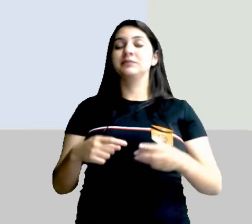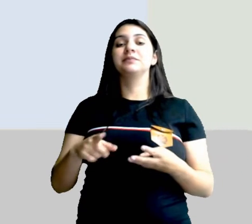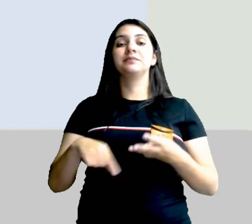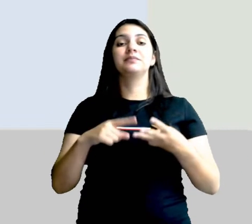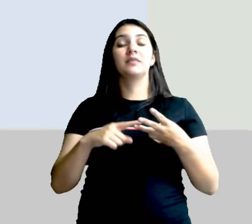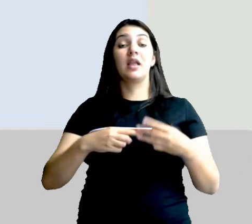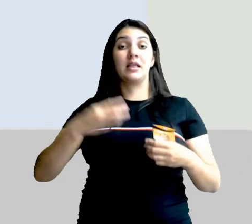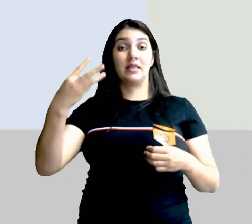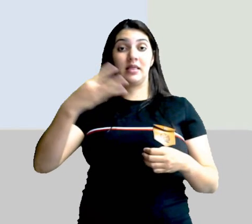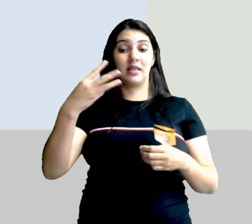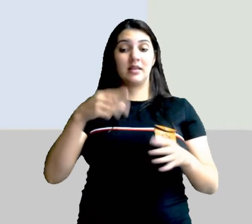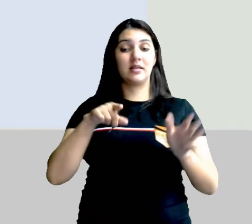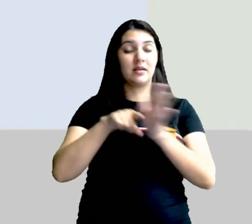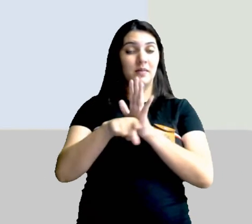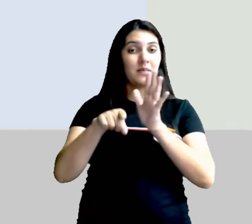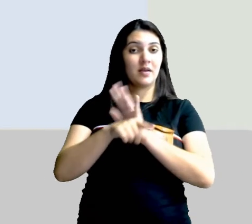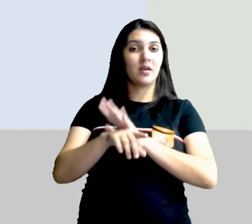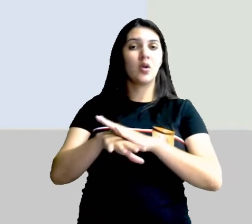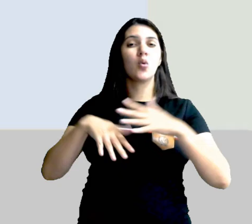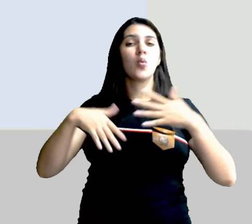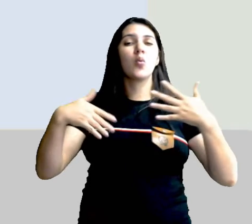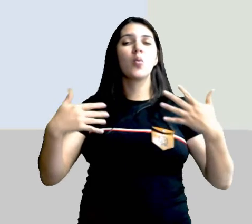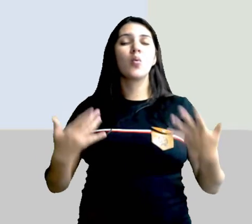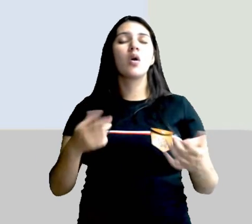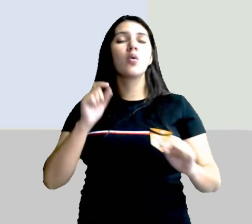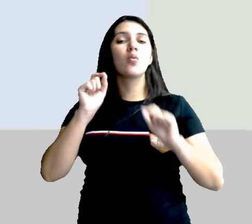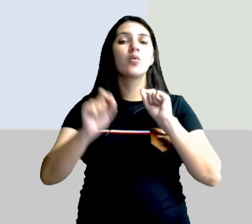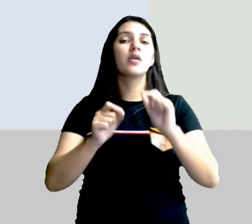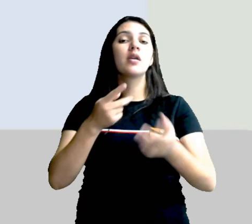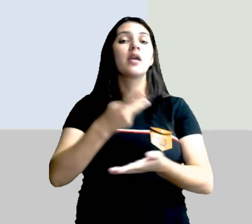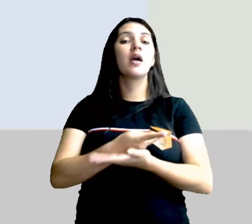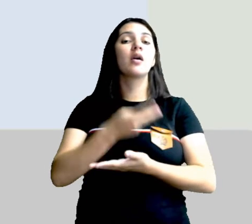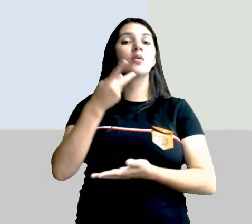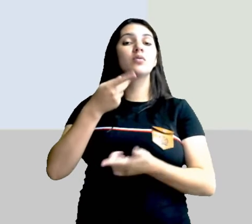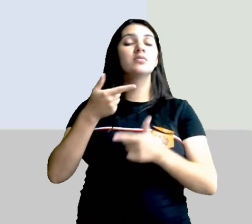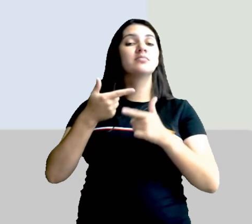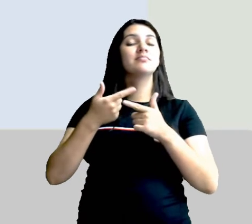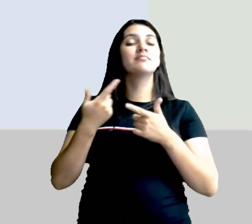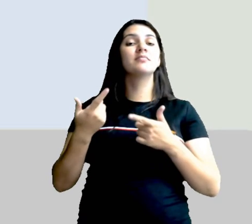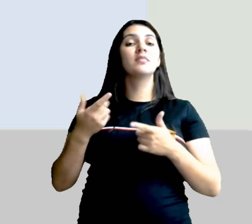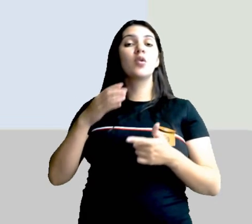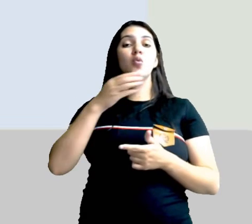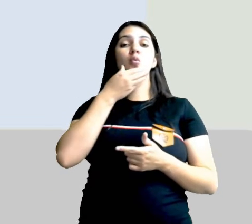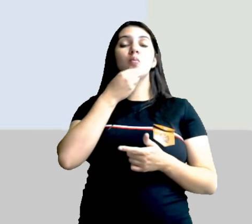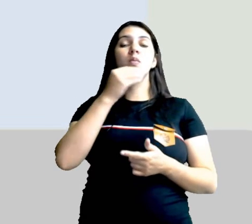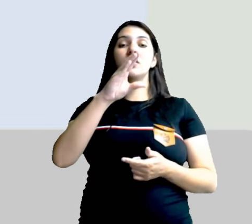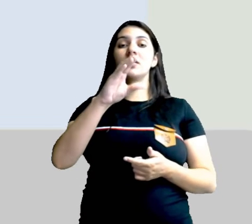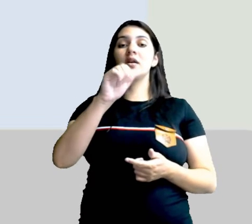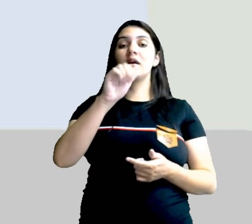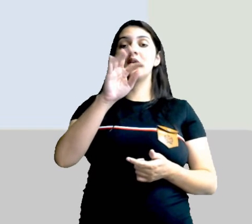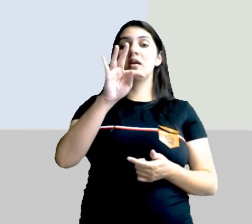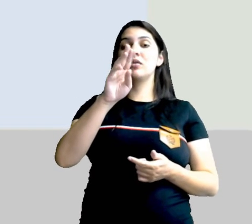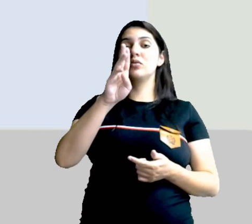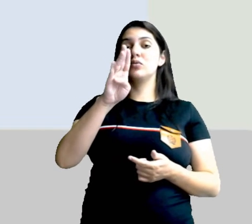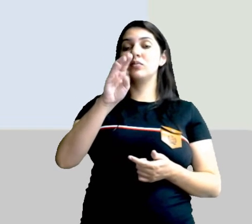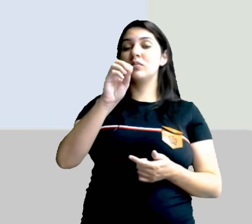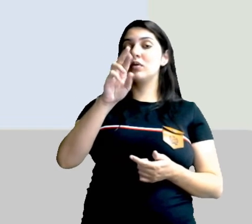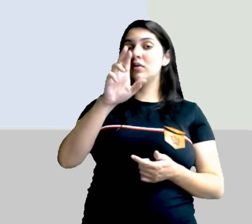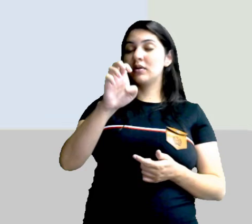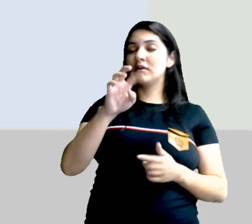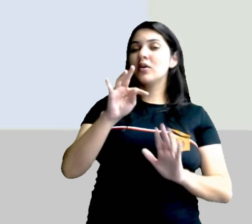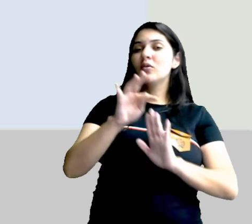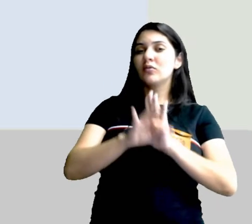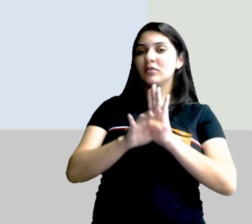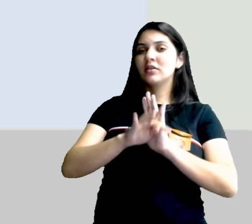Terceira perguntinha. Qual foi a tragédia que aconteceu com Catuboré? O nosso texto fala que